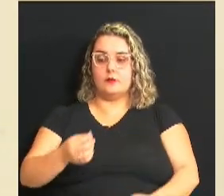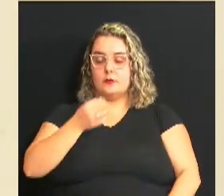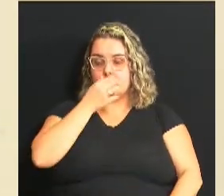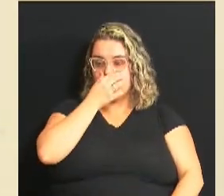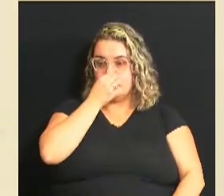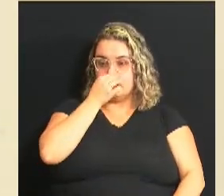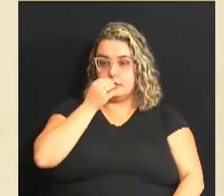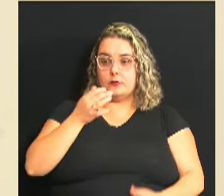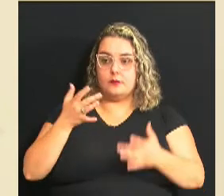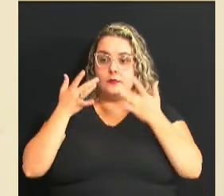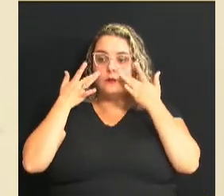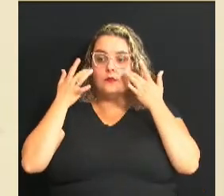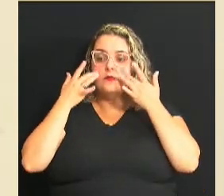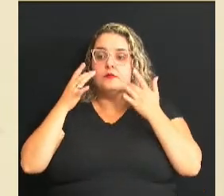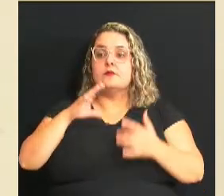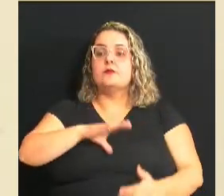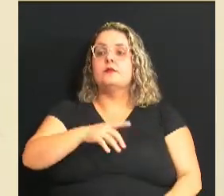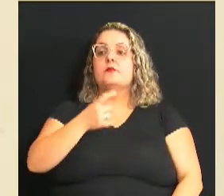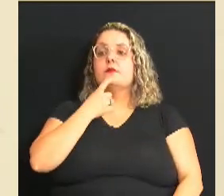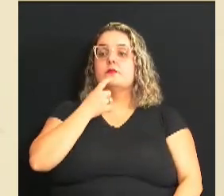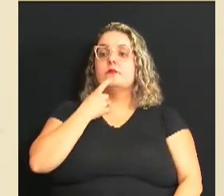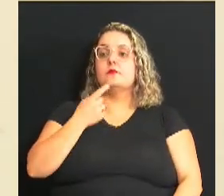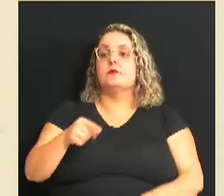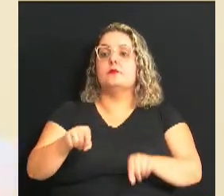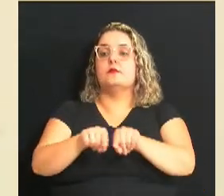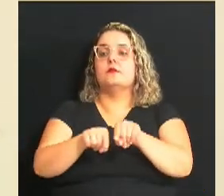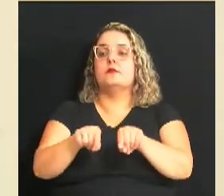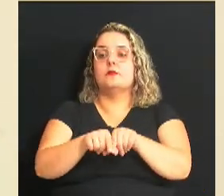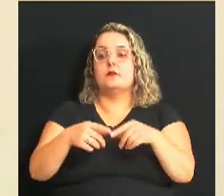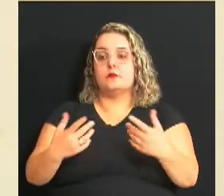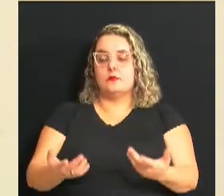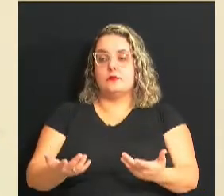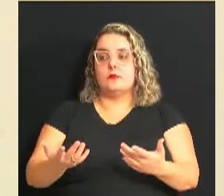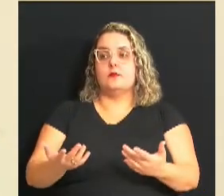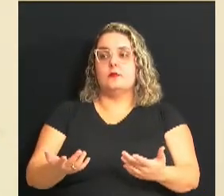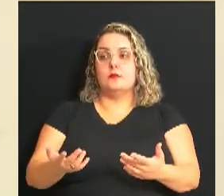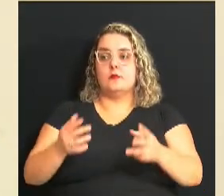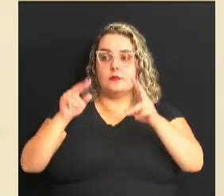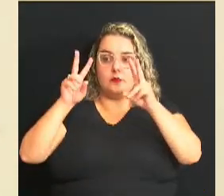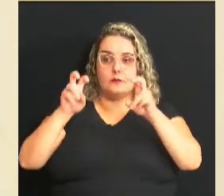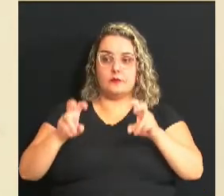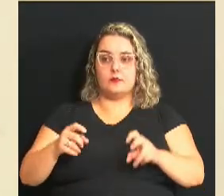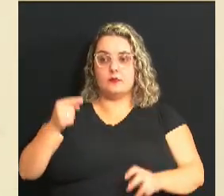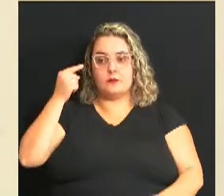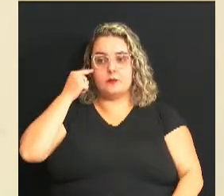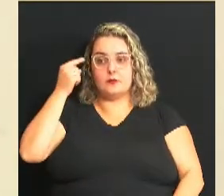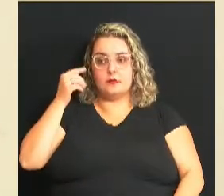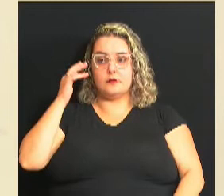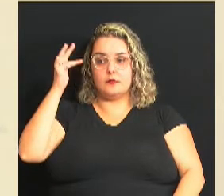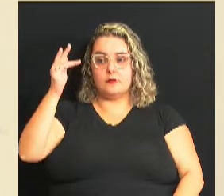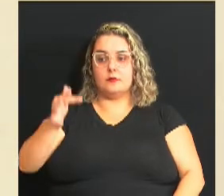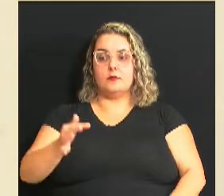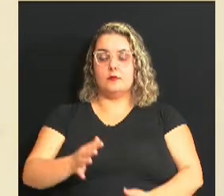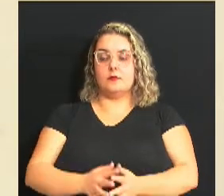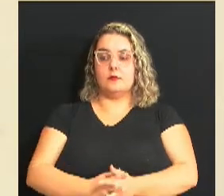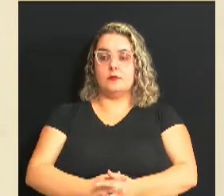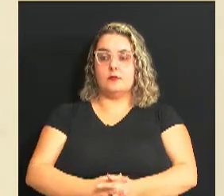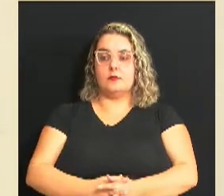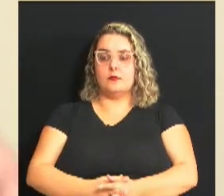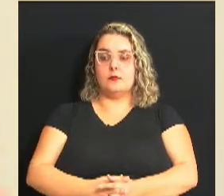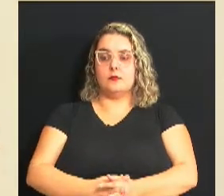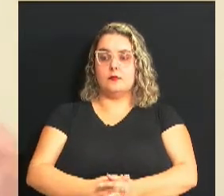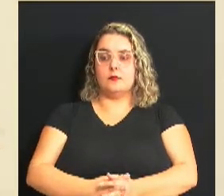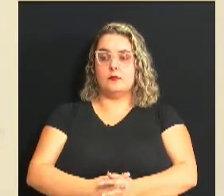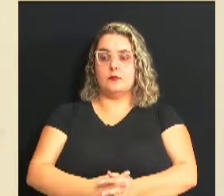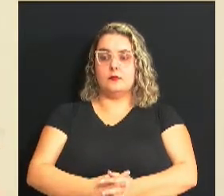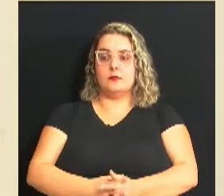que nós temos na cidade. Então, isso também fica como questões para a gente pensar no futuro. E aí, eu acho que